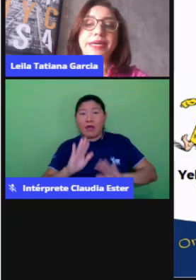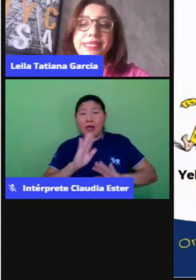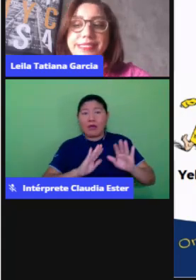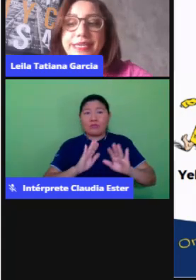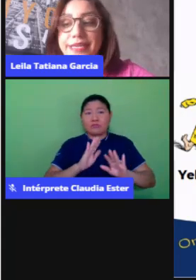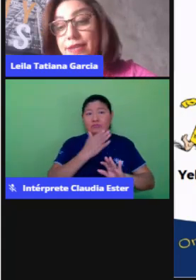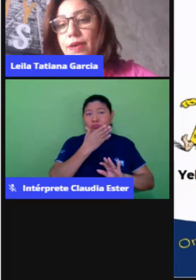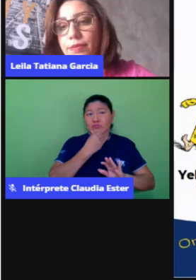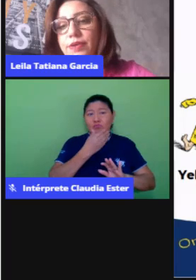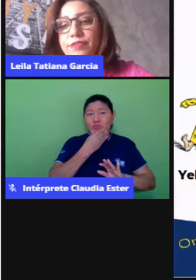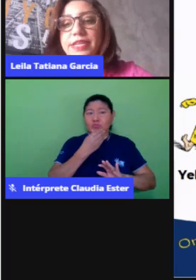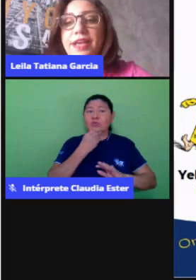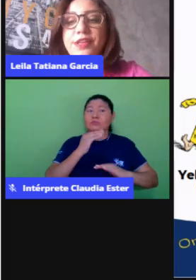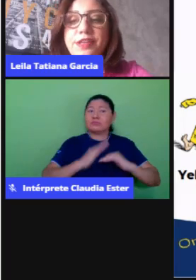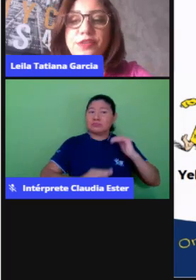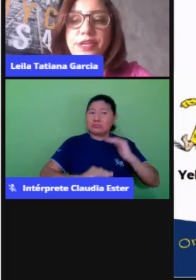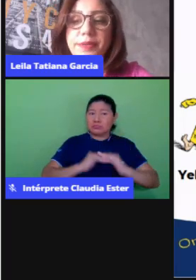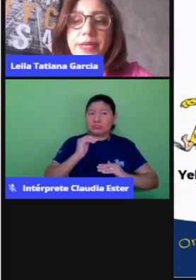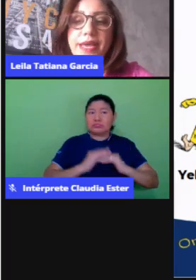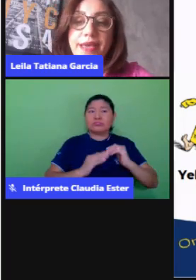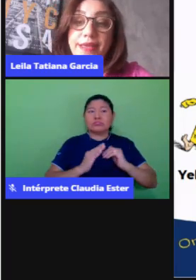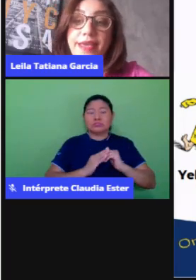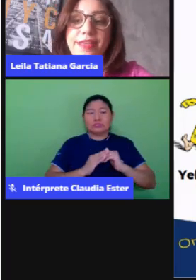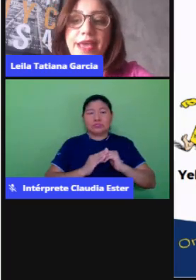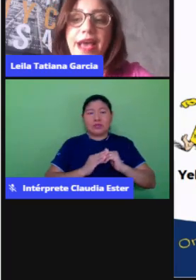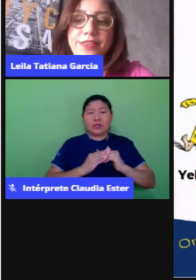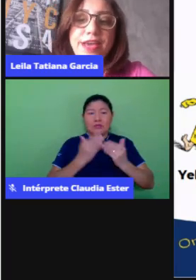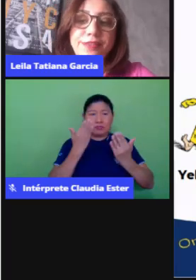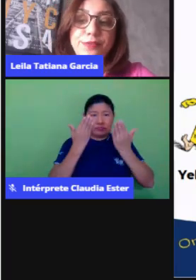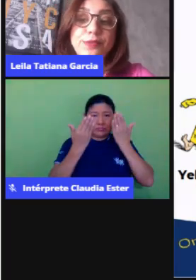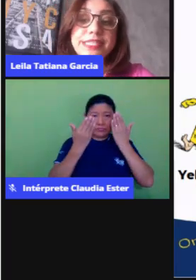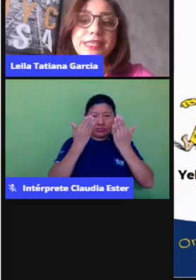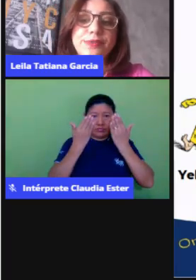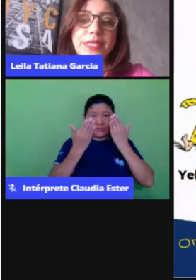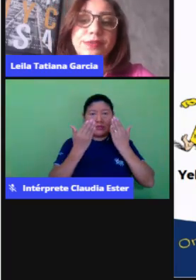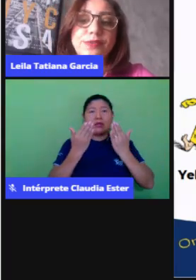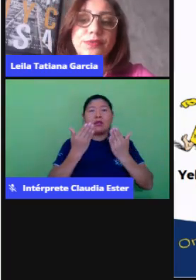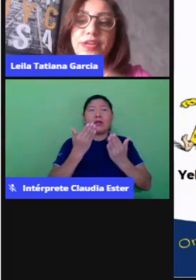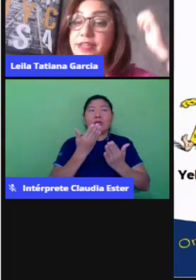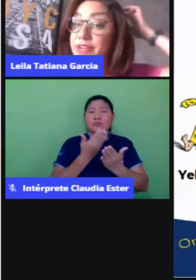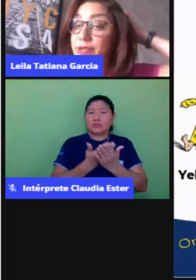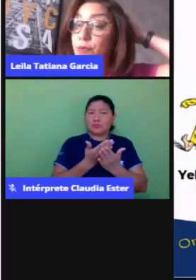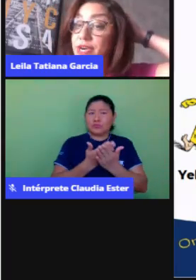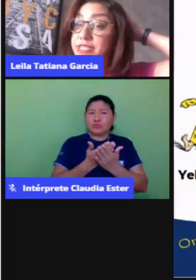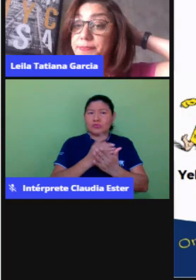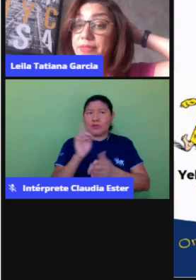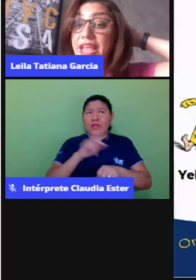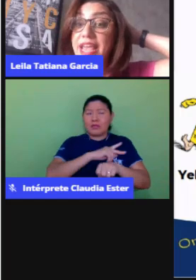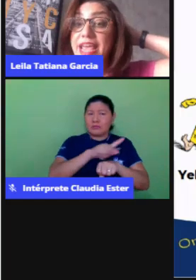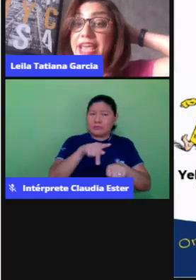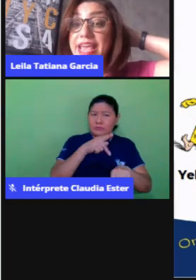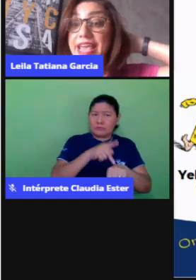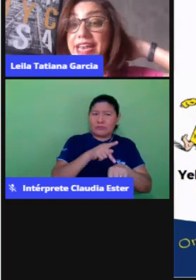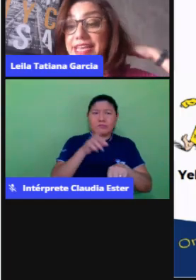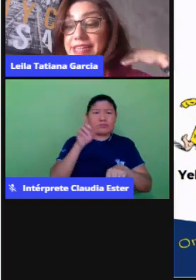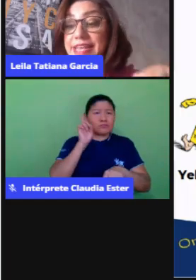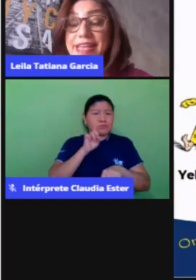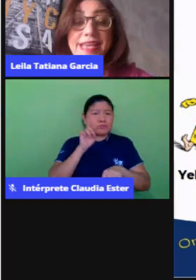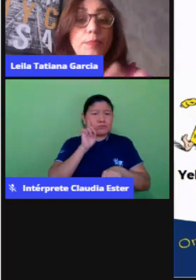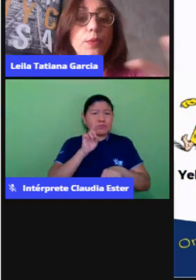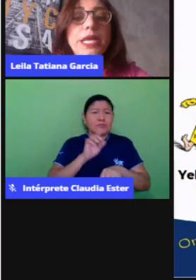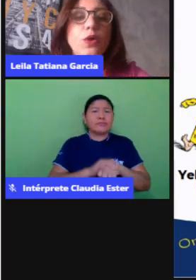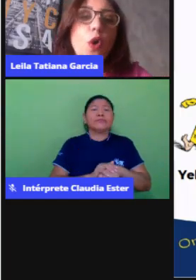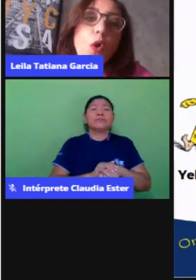psiquiatras alemães, que na verdade ele chama, é radicado nos Estados Unidos, o Frederick Wertham,